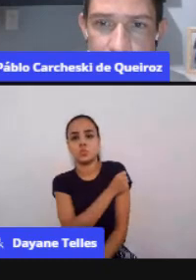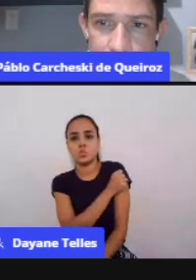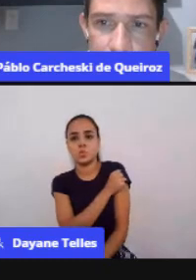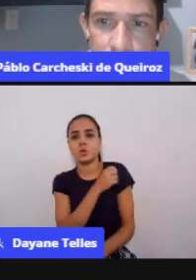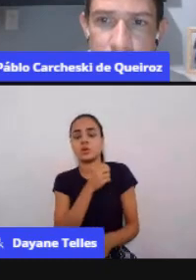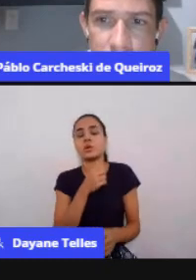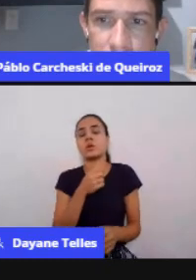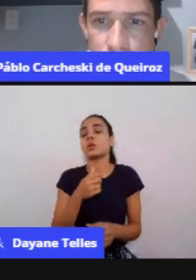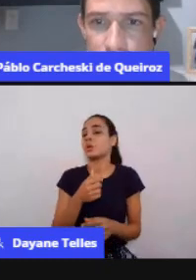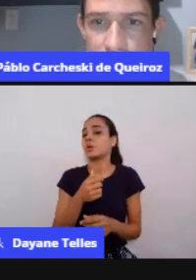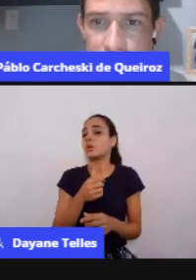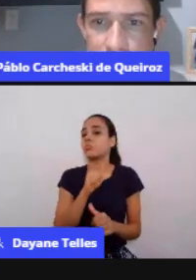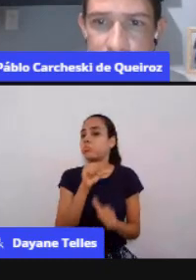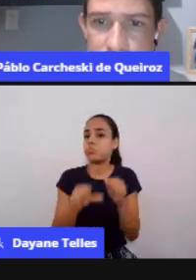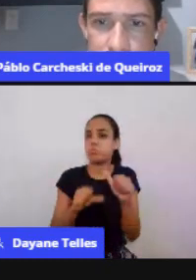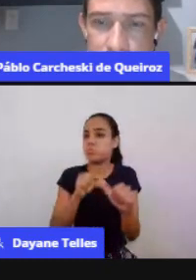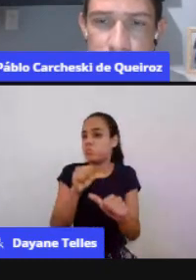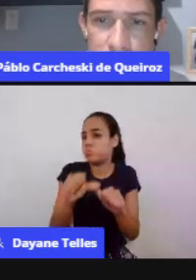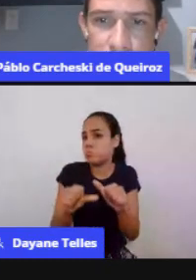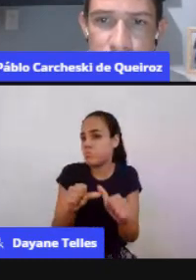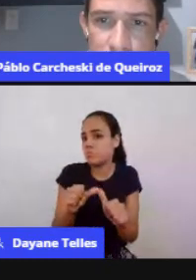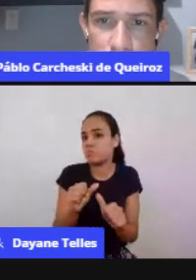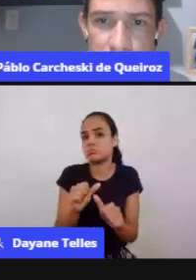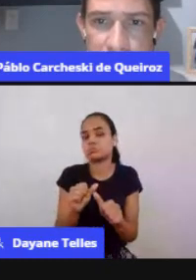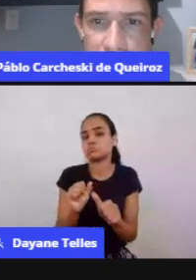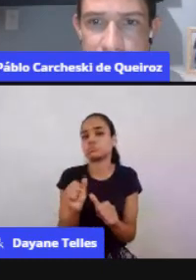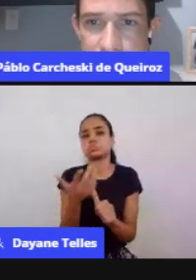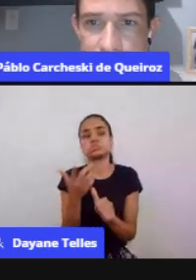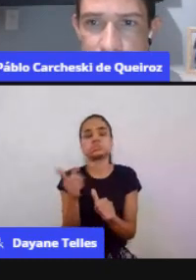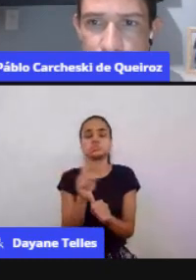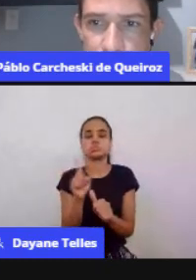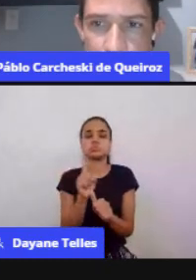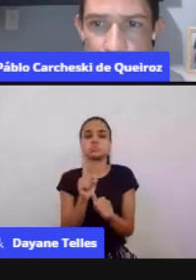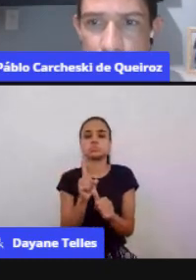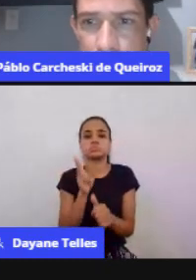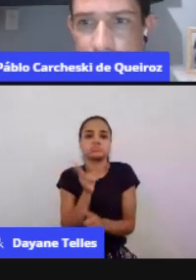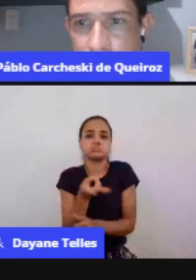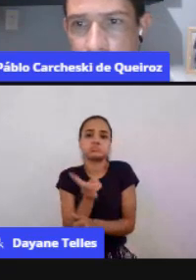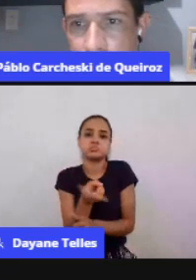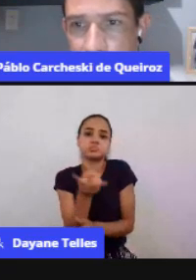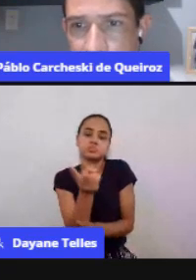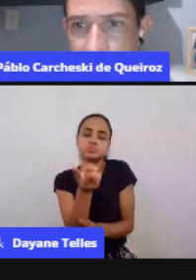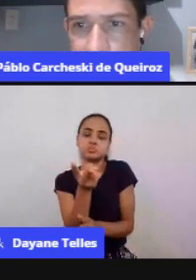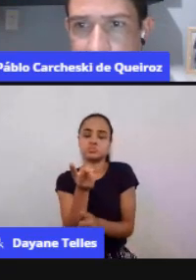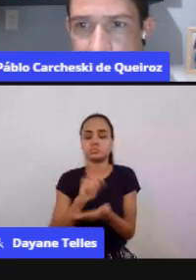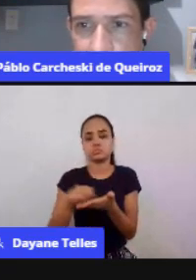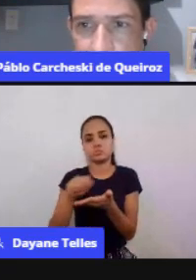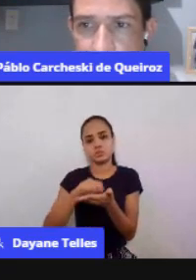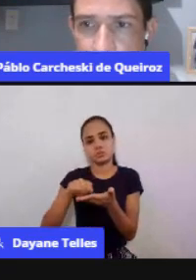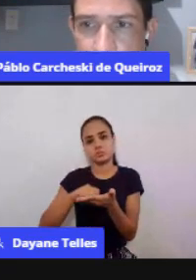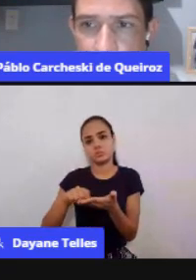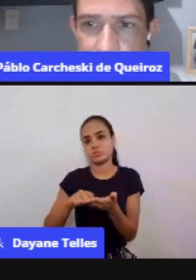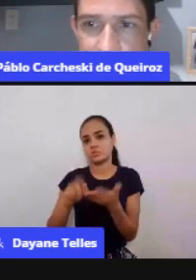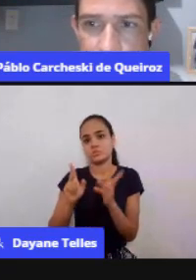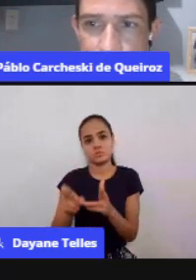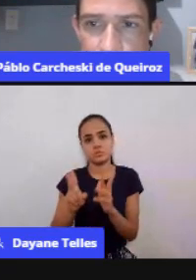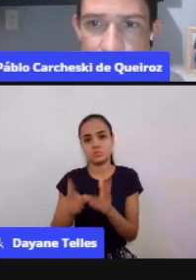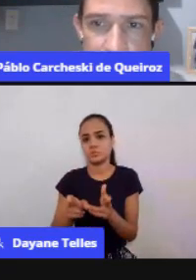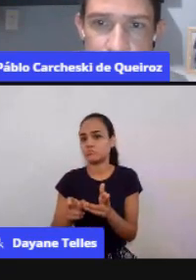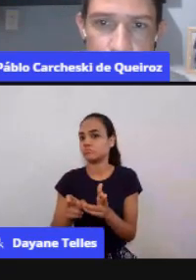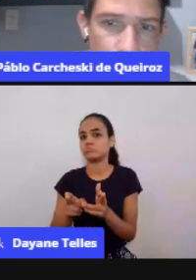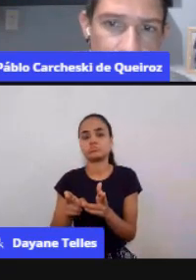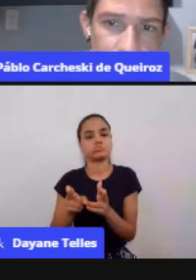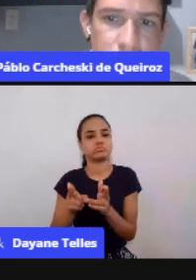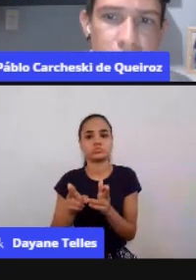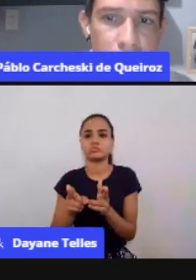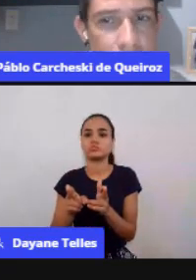escrita quase, né, só que aí tá de maneira geral, não fala se é sem uso de fórmulas, não fala se, não dá um destaque para as